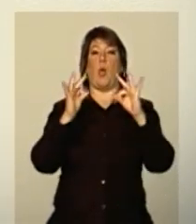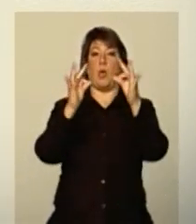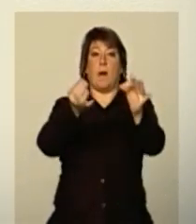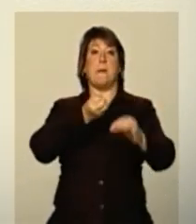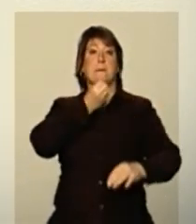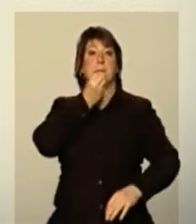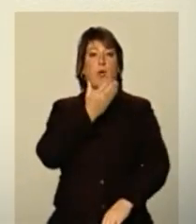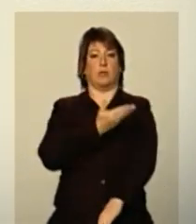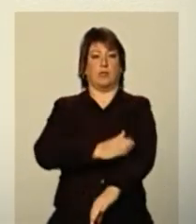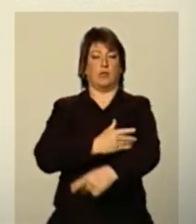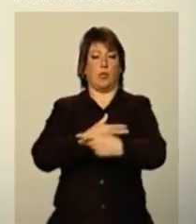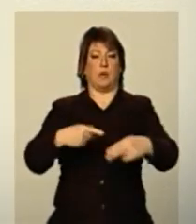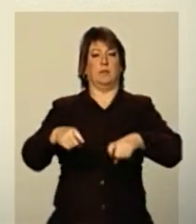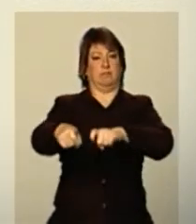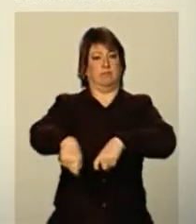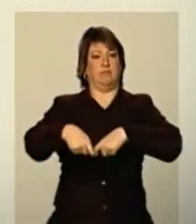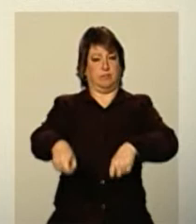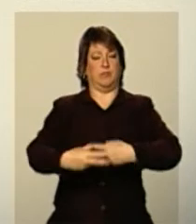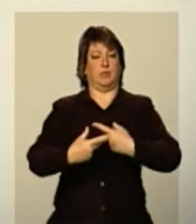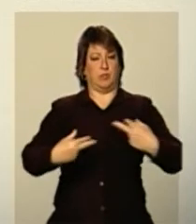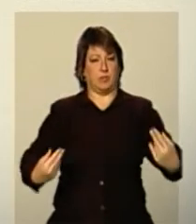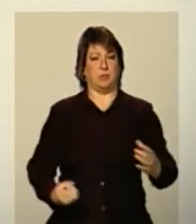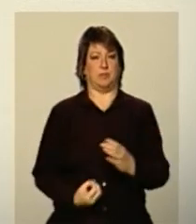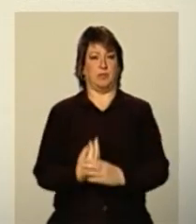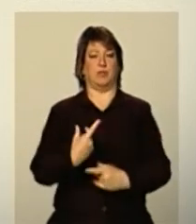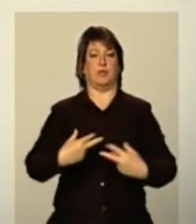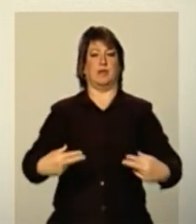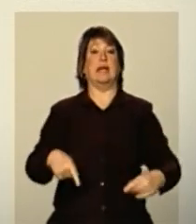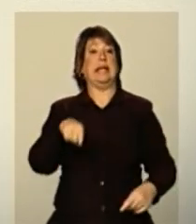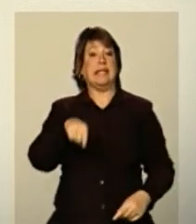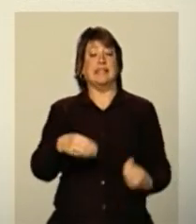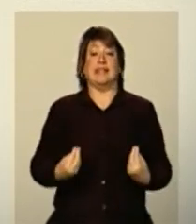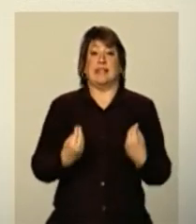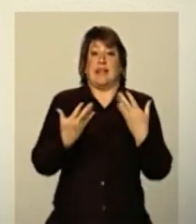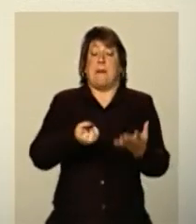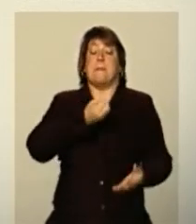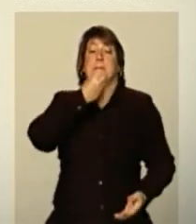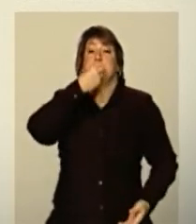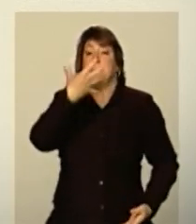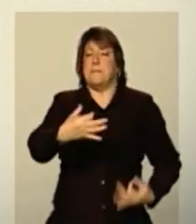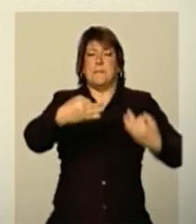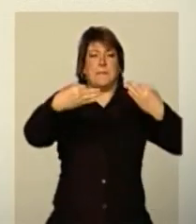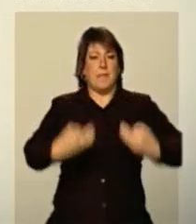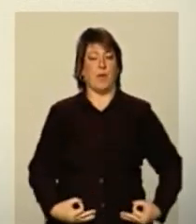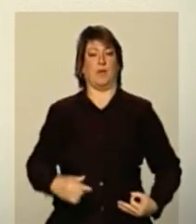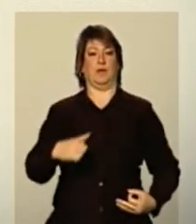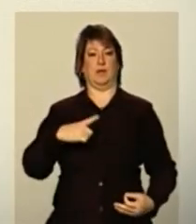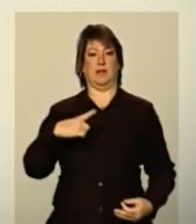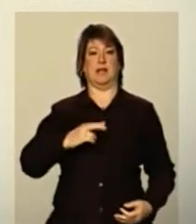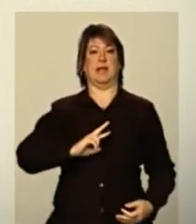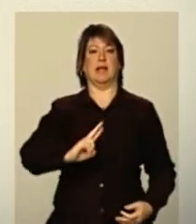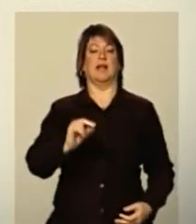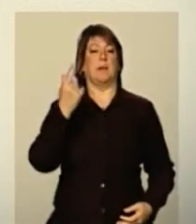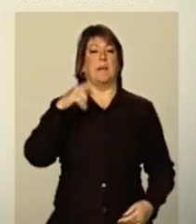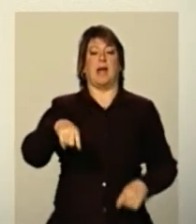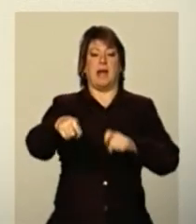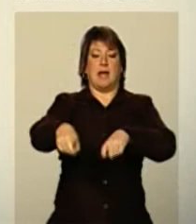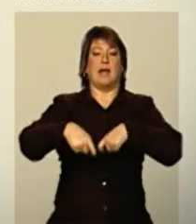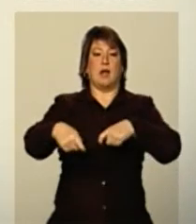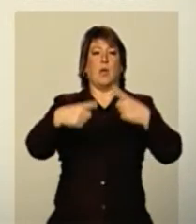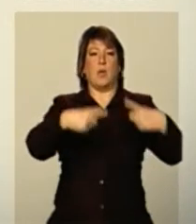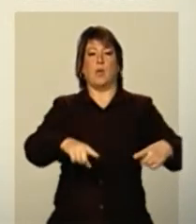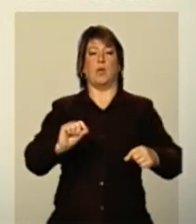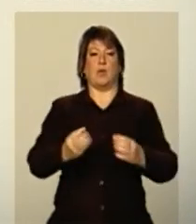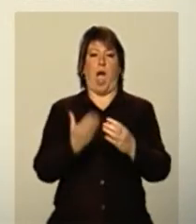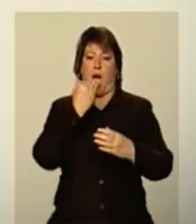boas práticas de produção. É isso que traz excelentes resultados para a região do campo, para a produção de alimentos